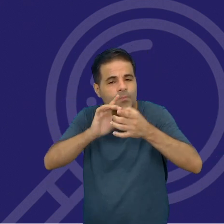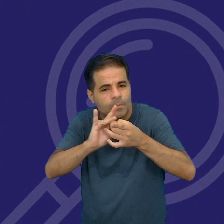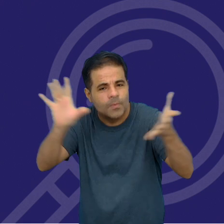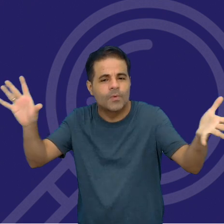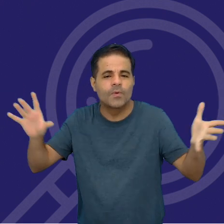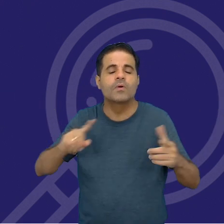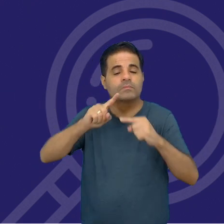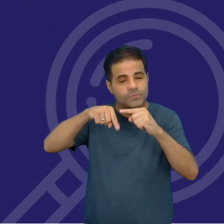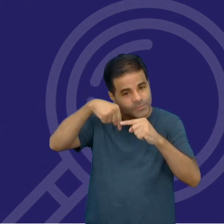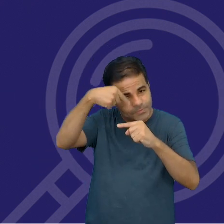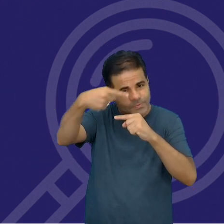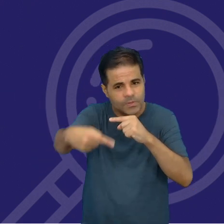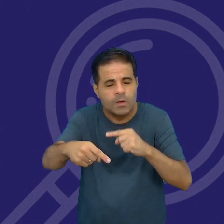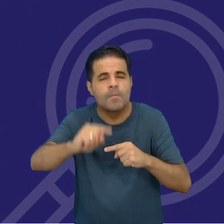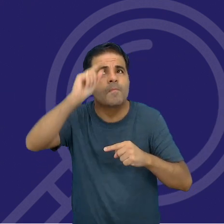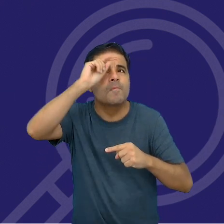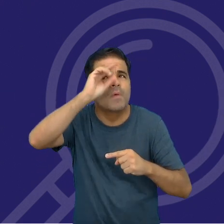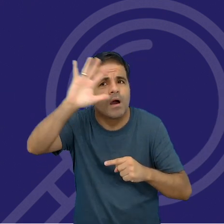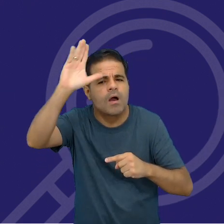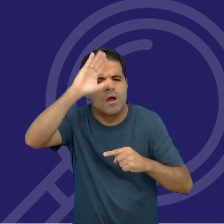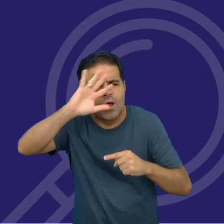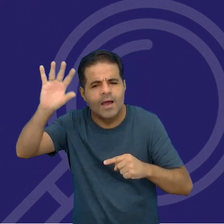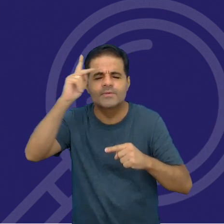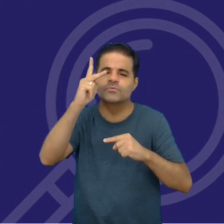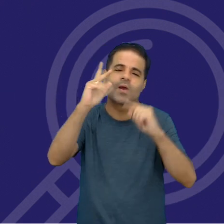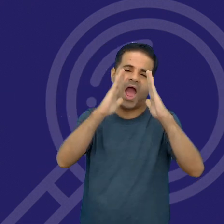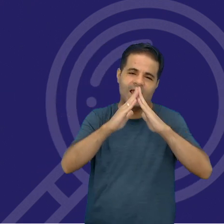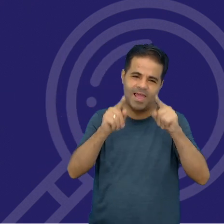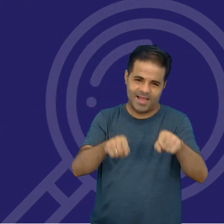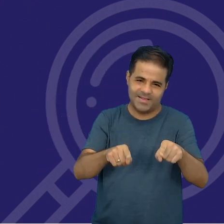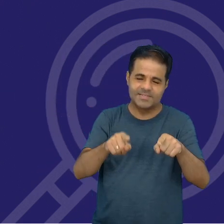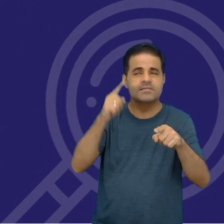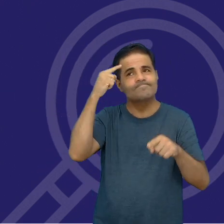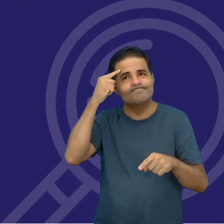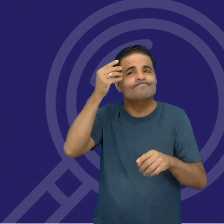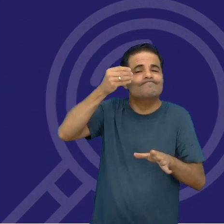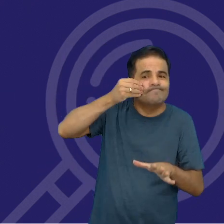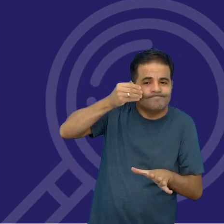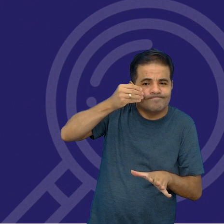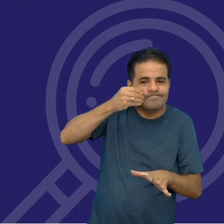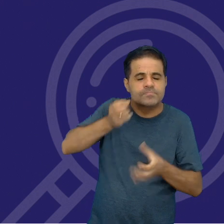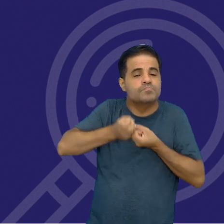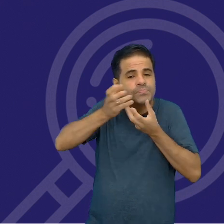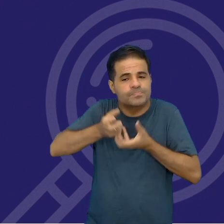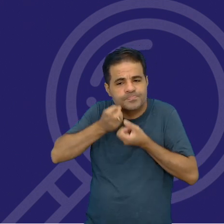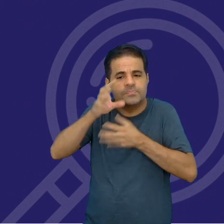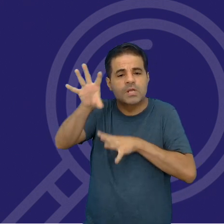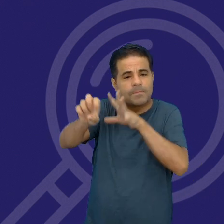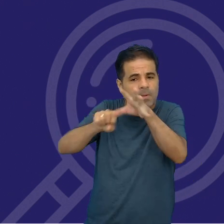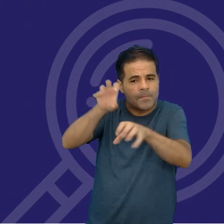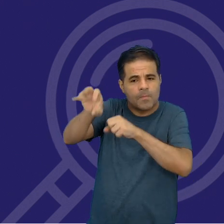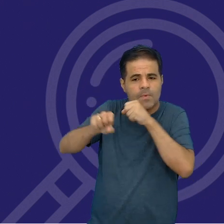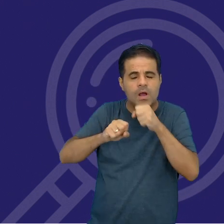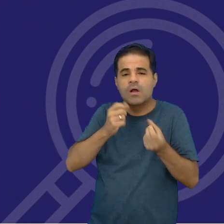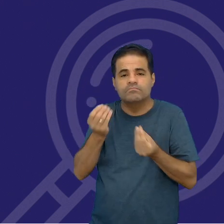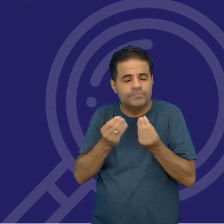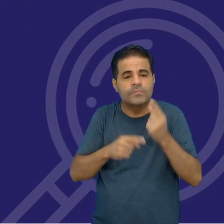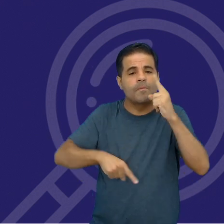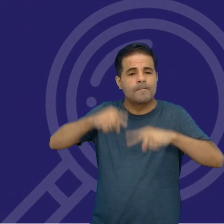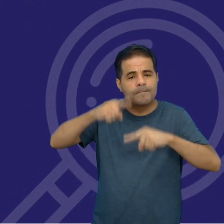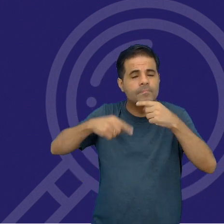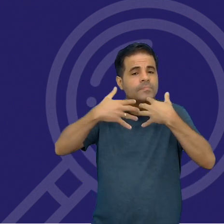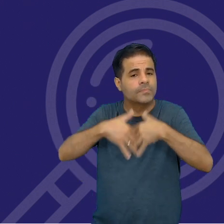disponíveis em seguida. Pense na rotina da sua casa e faça uma simulação, inserindo os dados no simulador, como dos